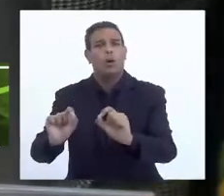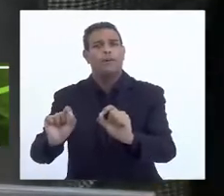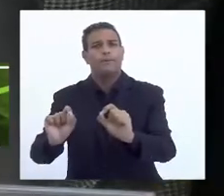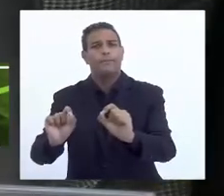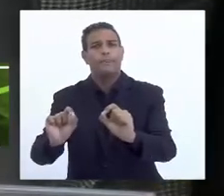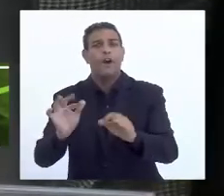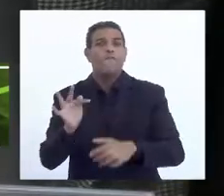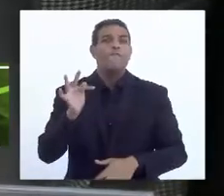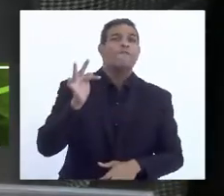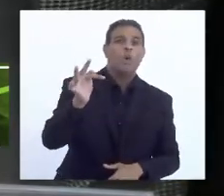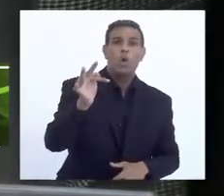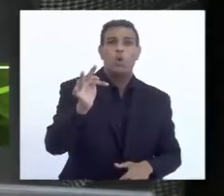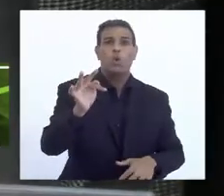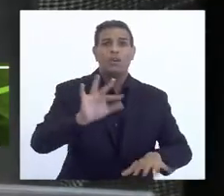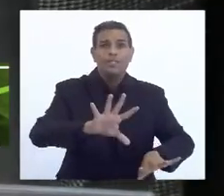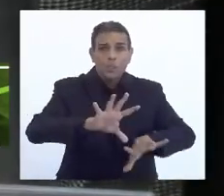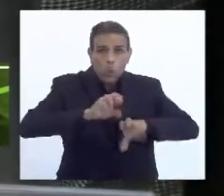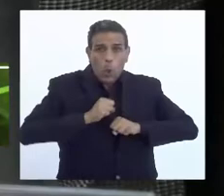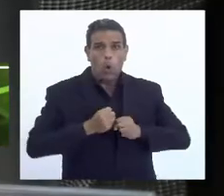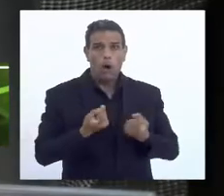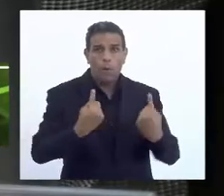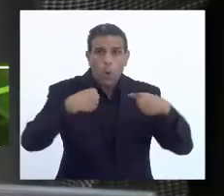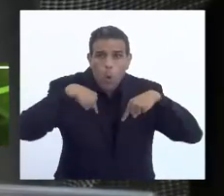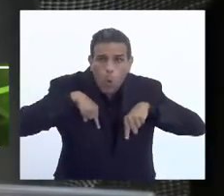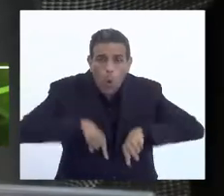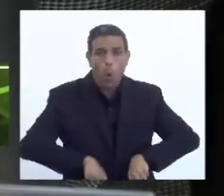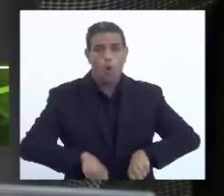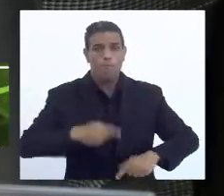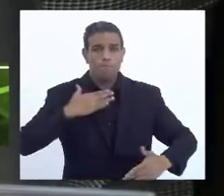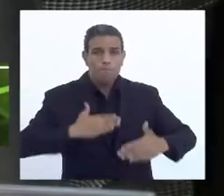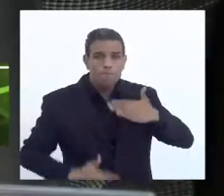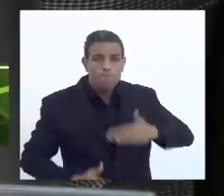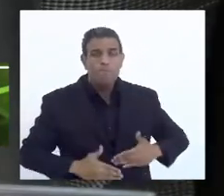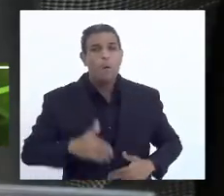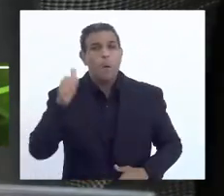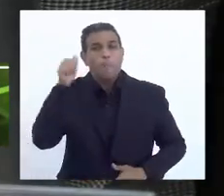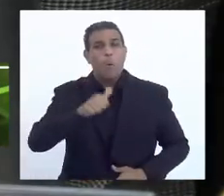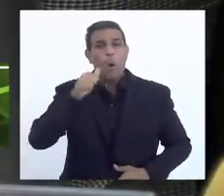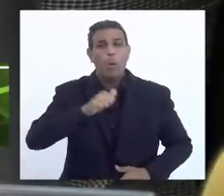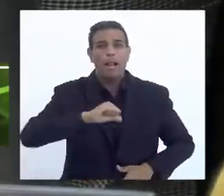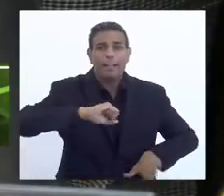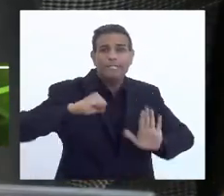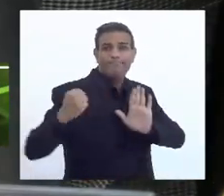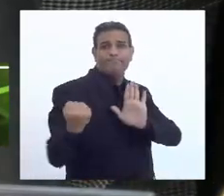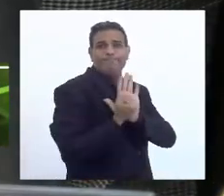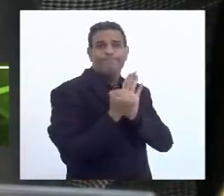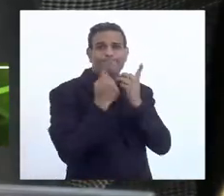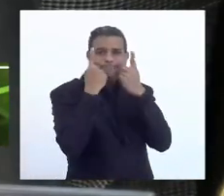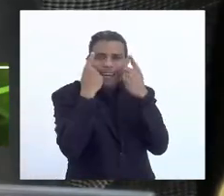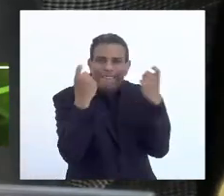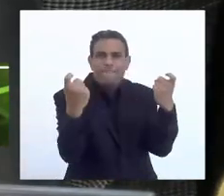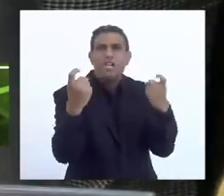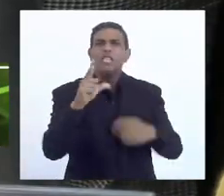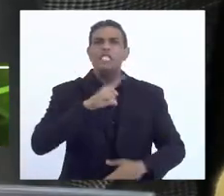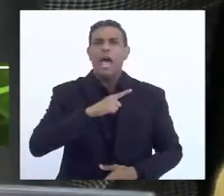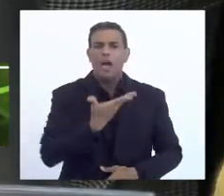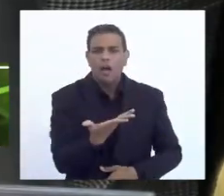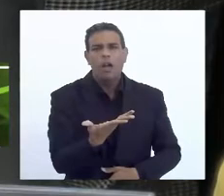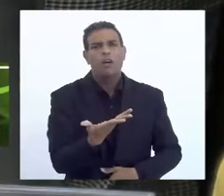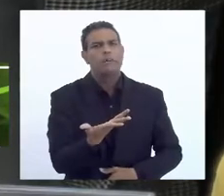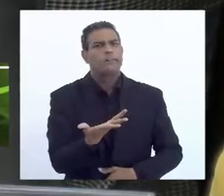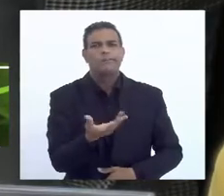as consequências físicas, né, bioquímicas de uma mulher que sofreu assédio sexual. Dentre elas